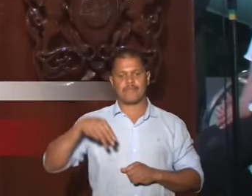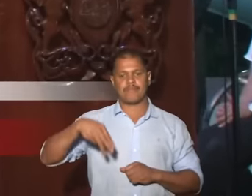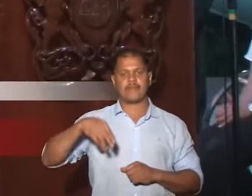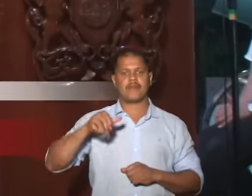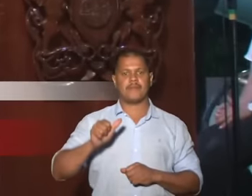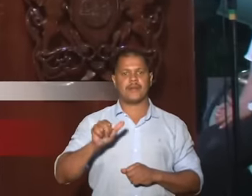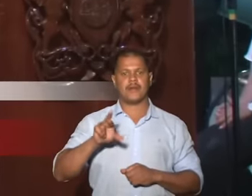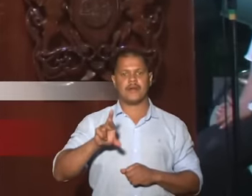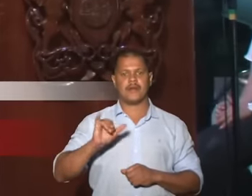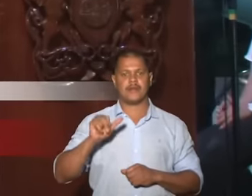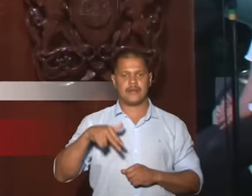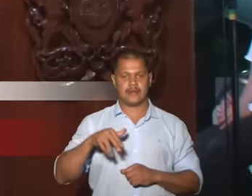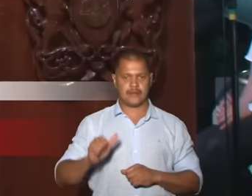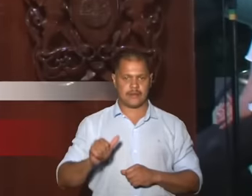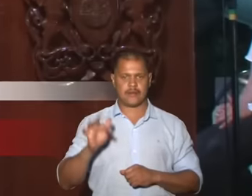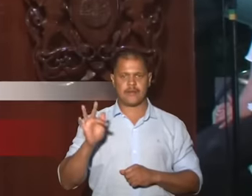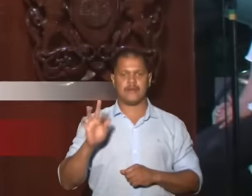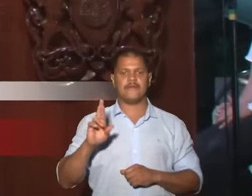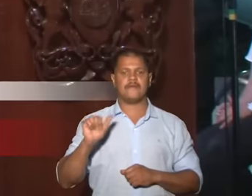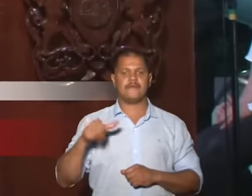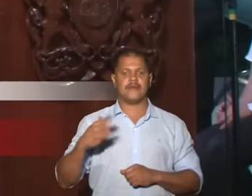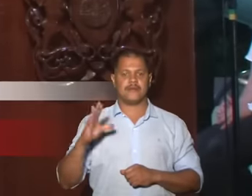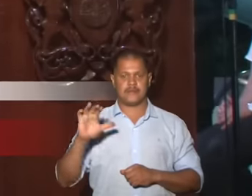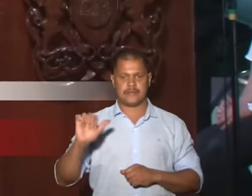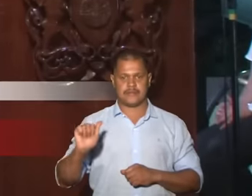Marina França Brandão.